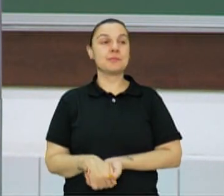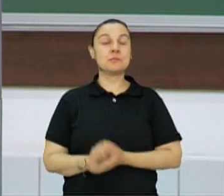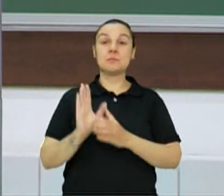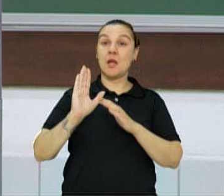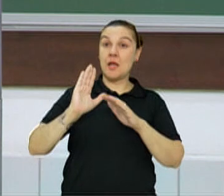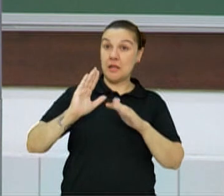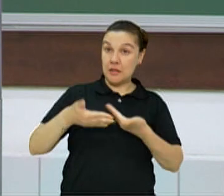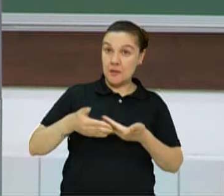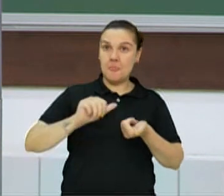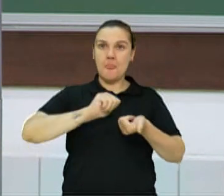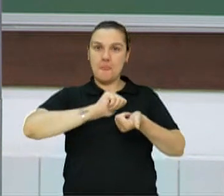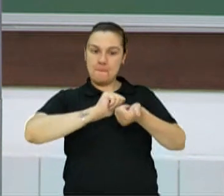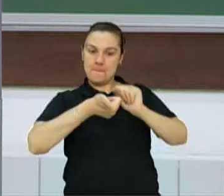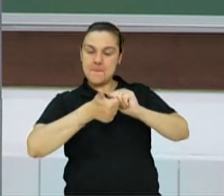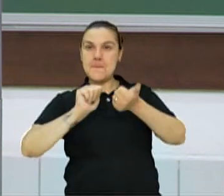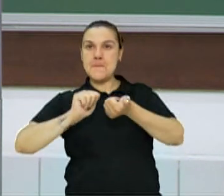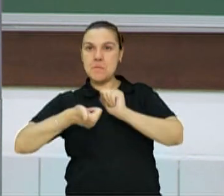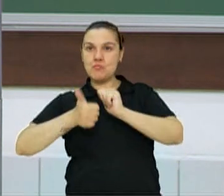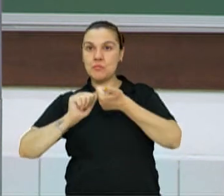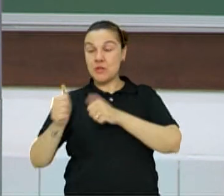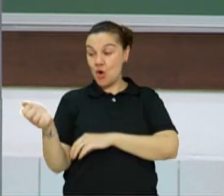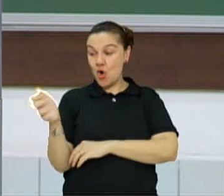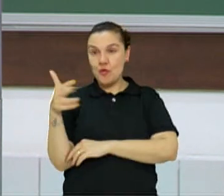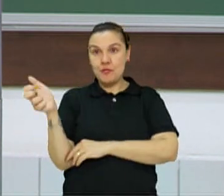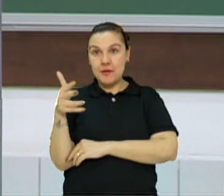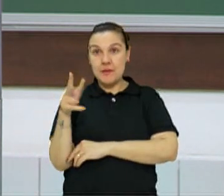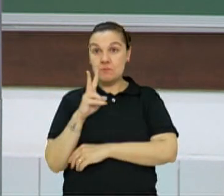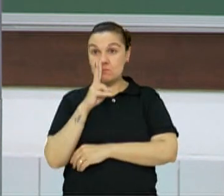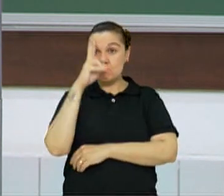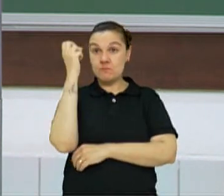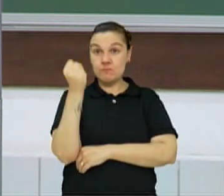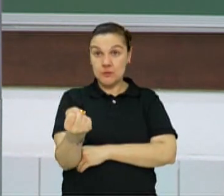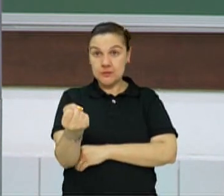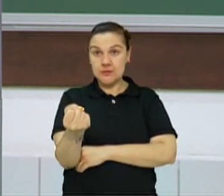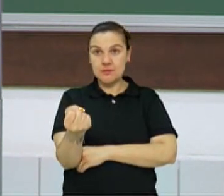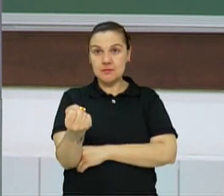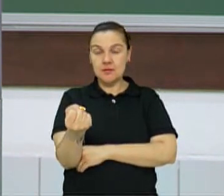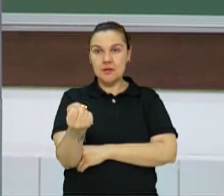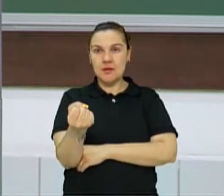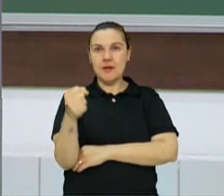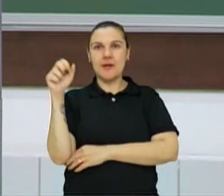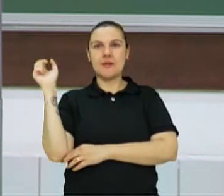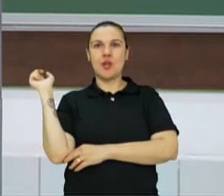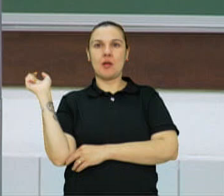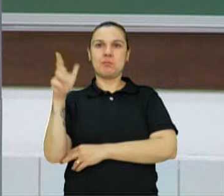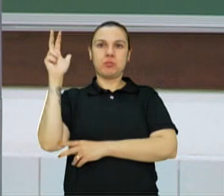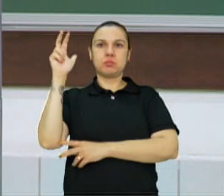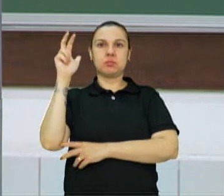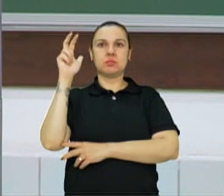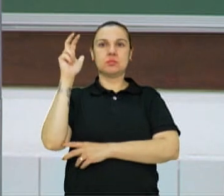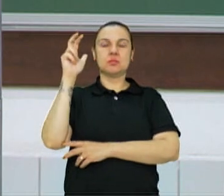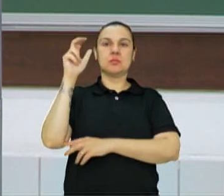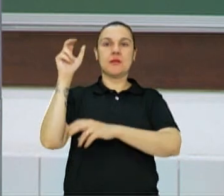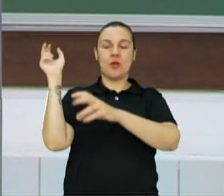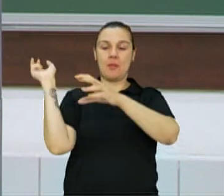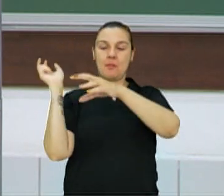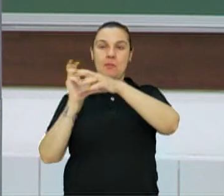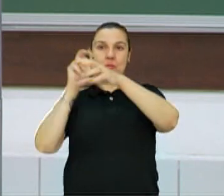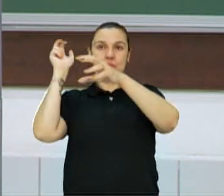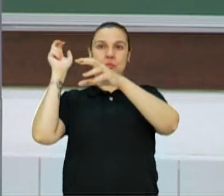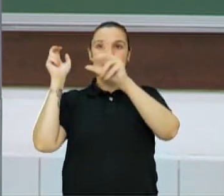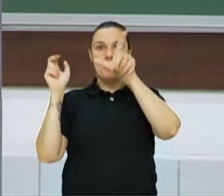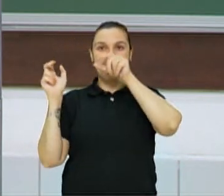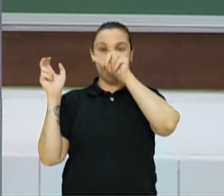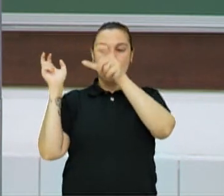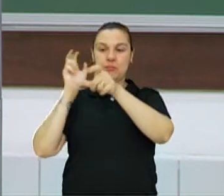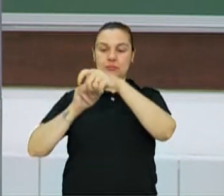tiveram que passar por adaptações no qual o veneno delas ficou muito forte. Aí elas, a hora que elas davam o bote, picam a